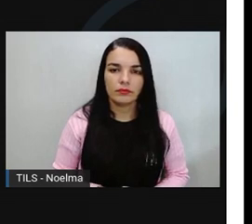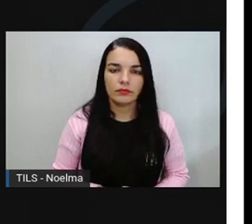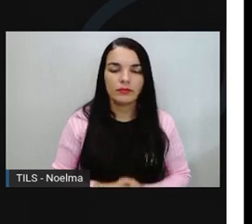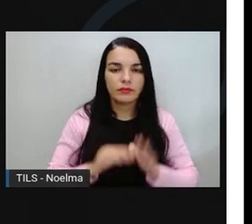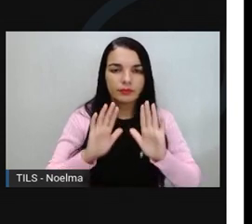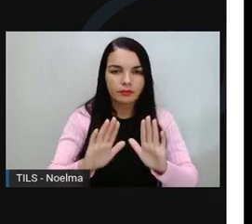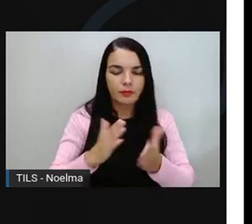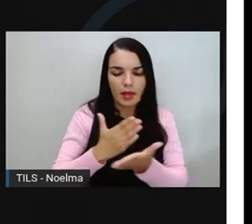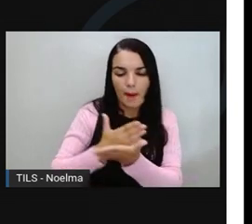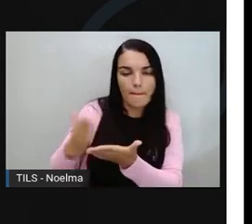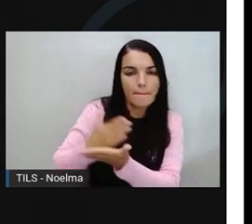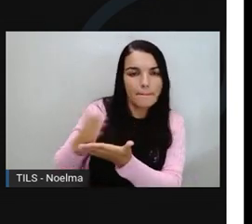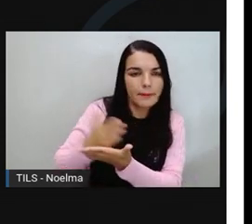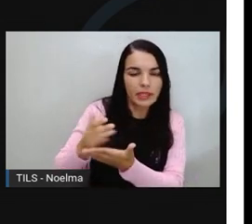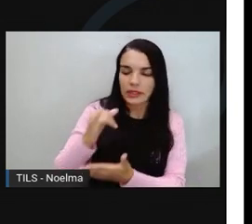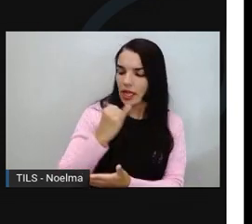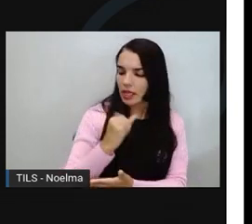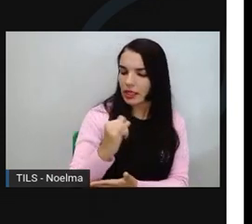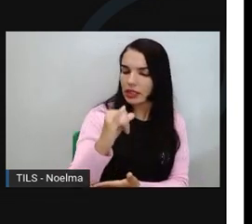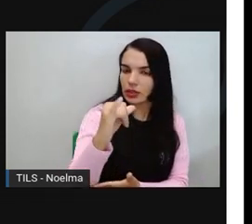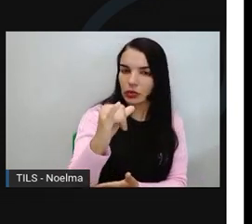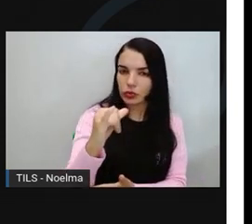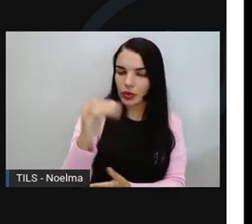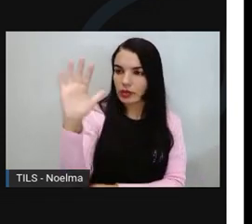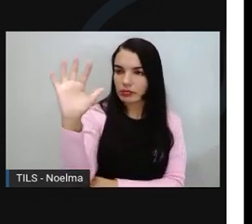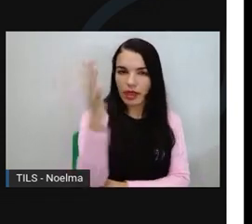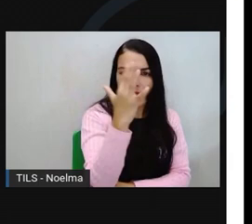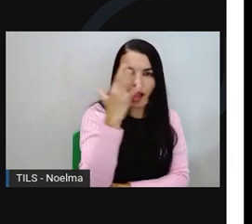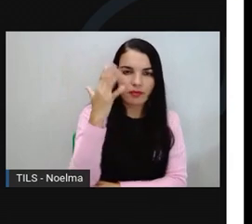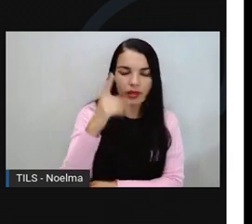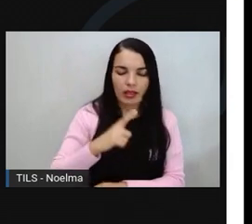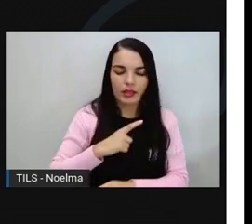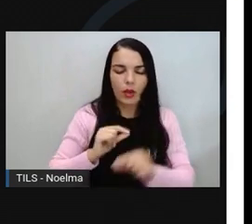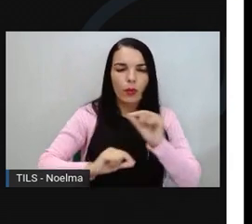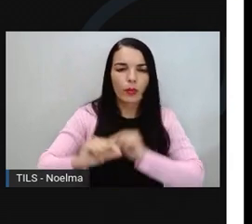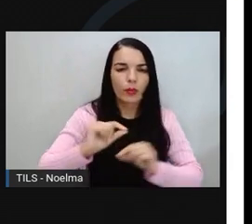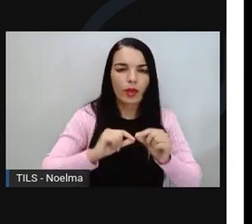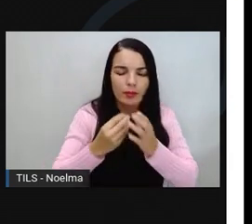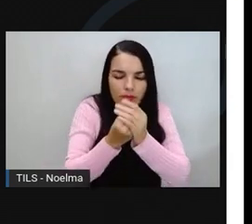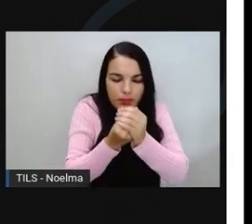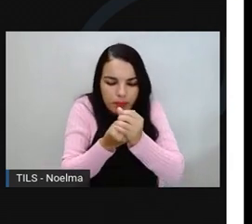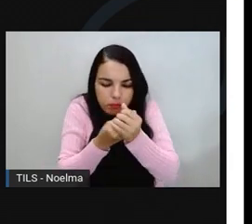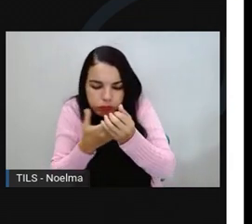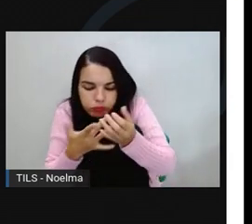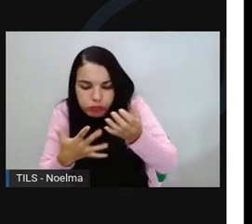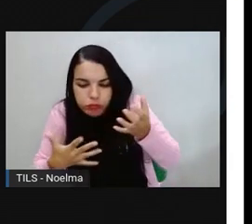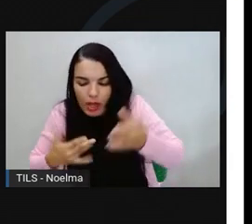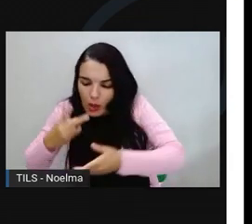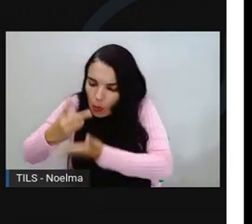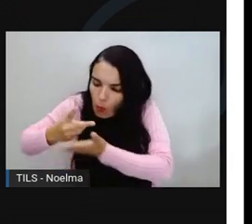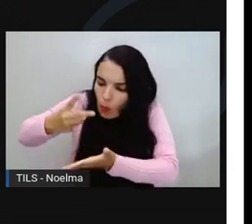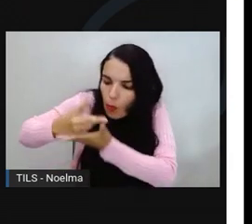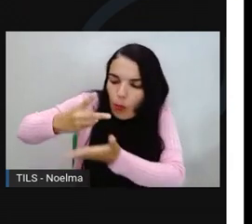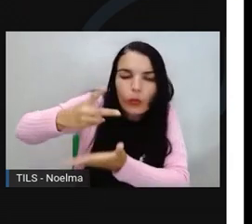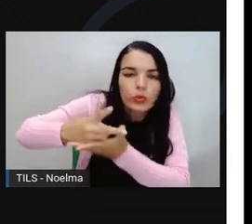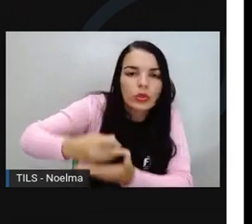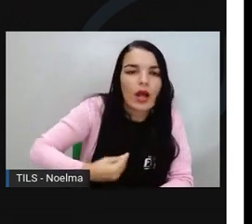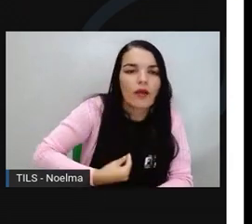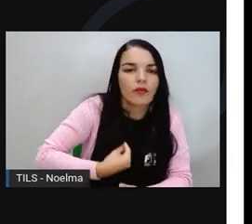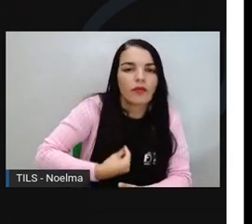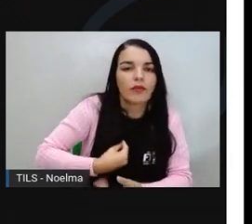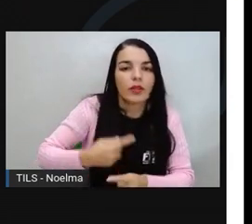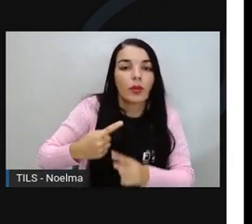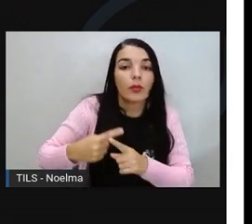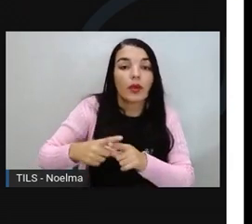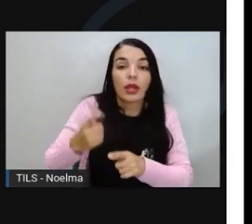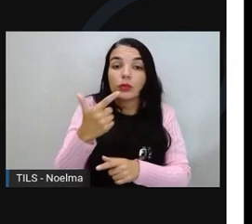Parte da energia que os produtores obtêm do Sol é gasta na manutenção de seus processos vitais e não se torna disponível para